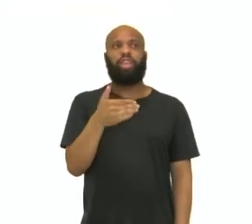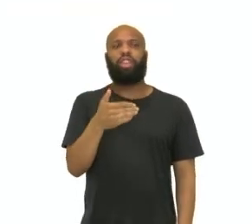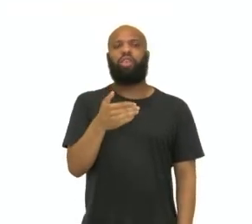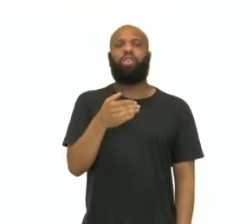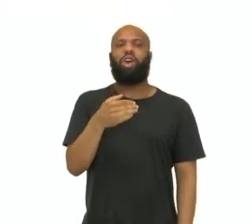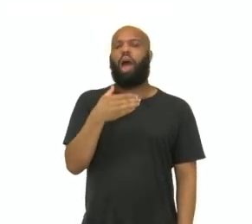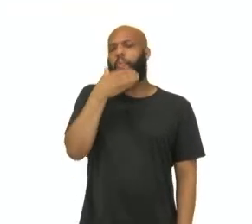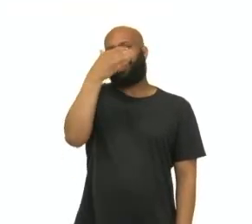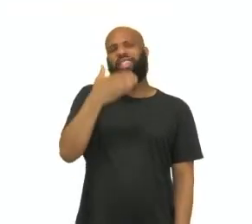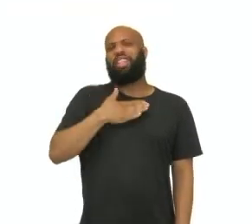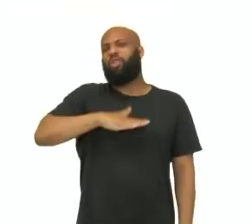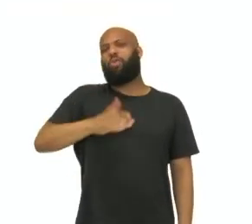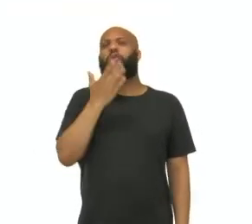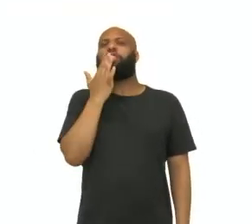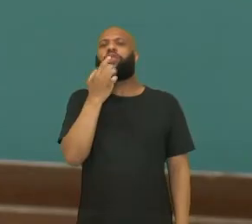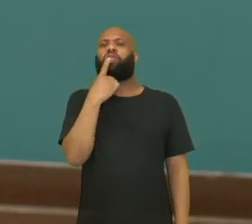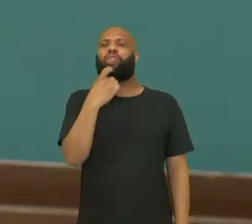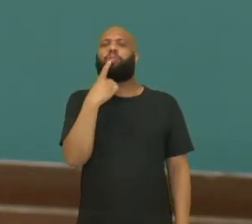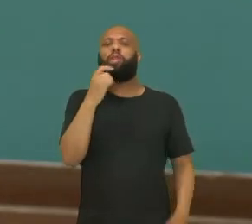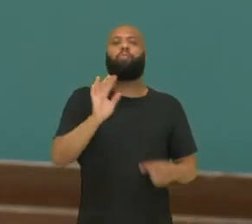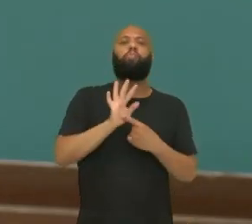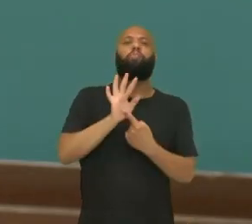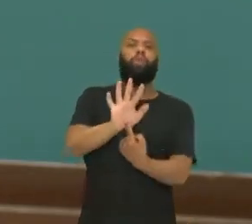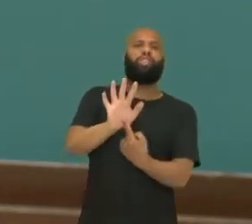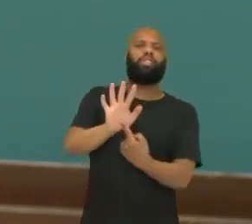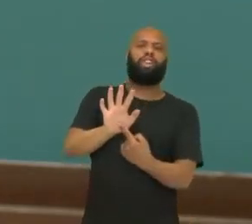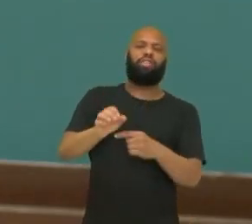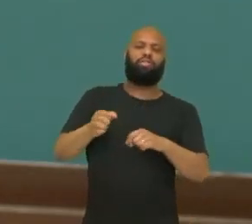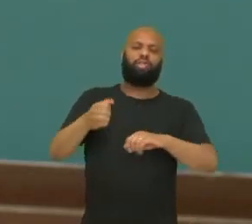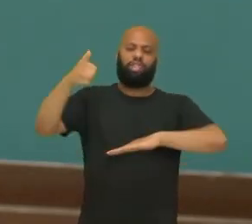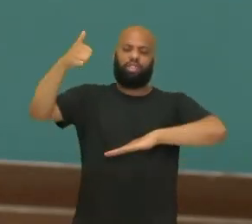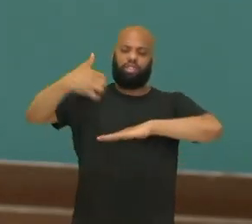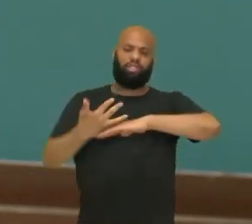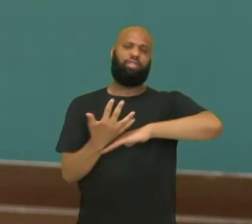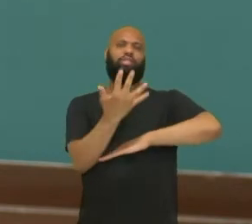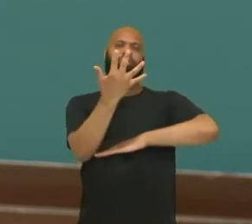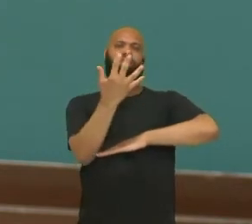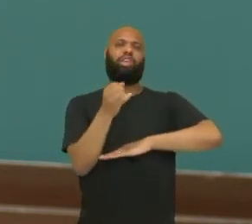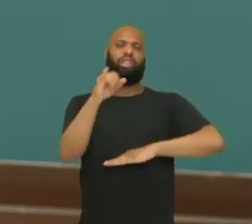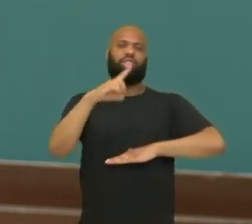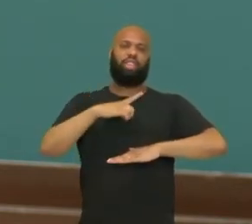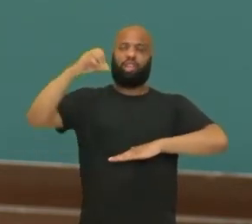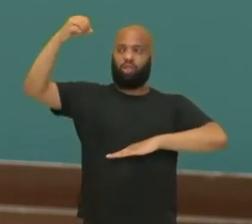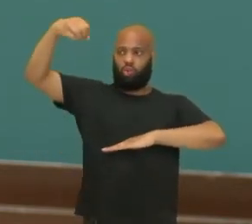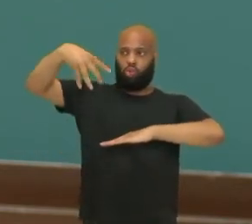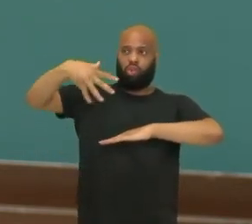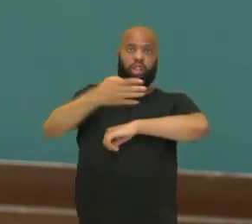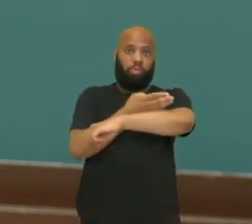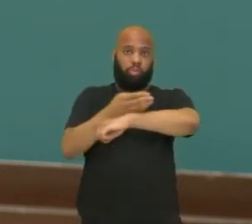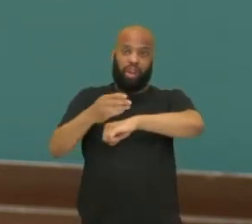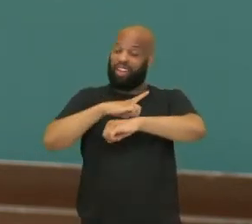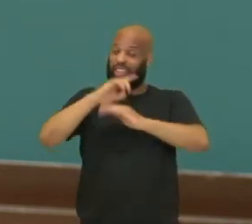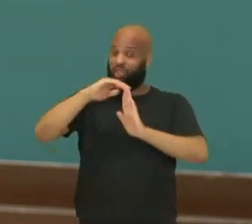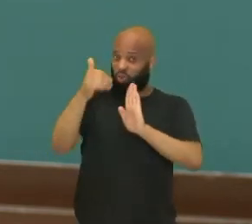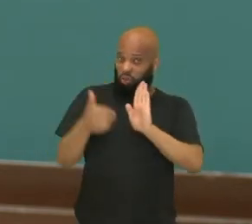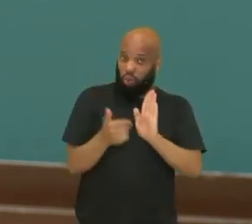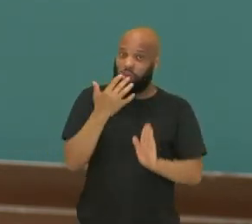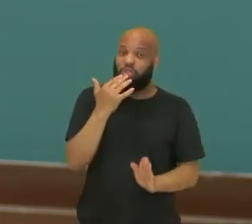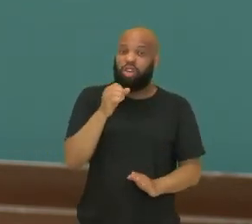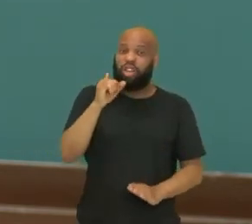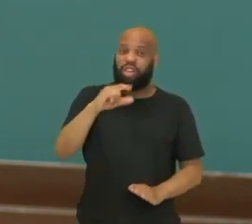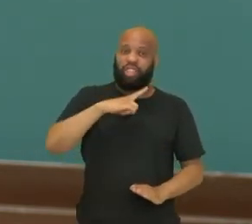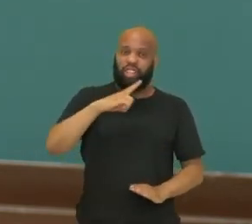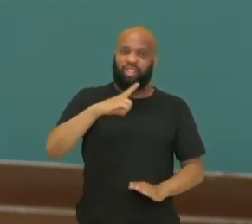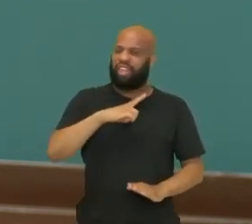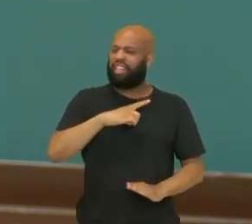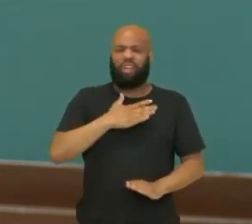dessa cor, tá? Ela não gosta, então ela reflete. Quando você manda a luz branca, tem todas as cores, ao bater o vermelho, ela